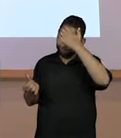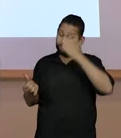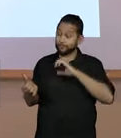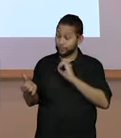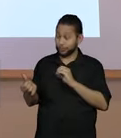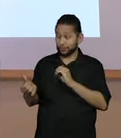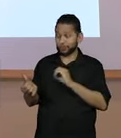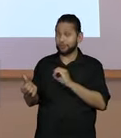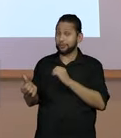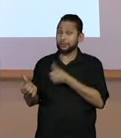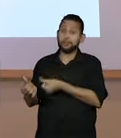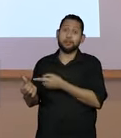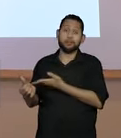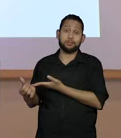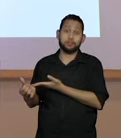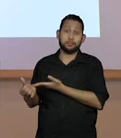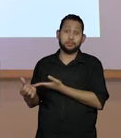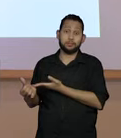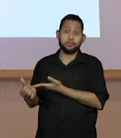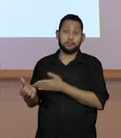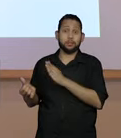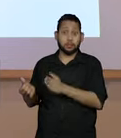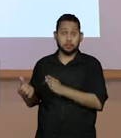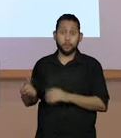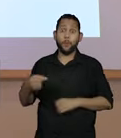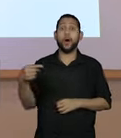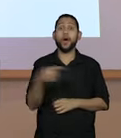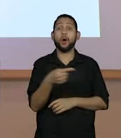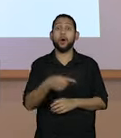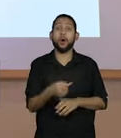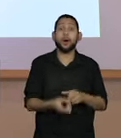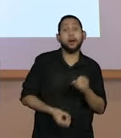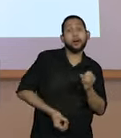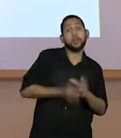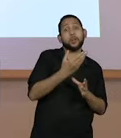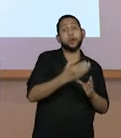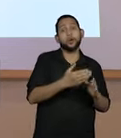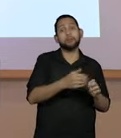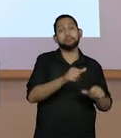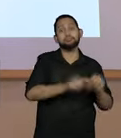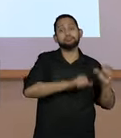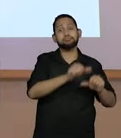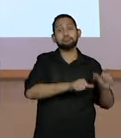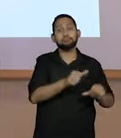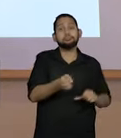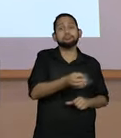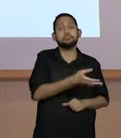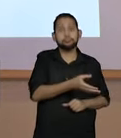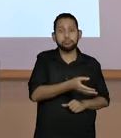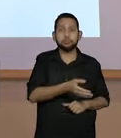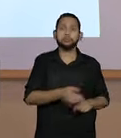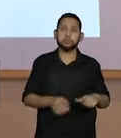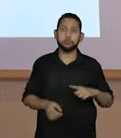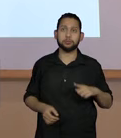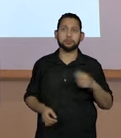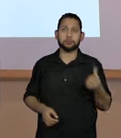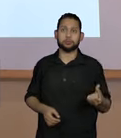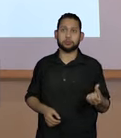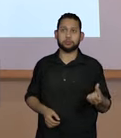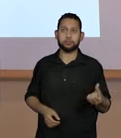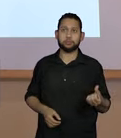oxigênios deste lado da seta. E do outro lado, também temos 6